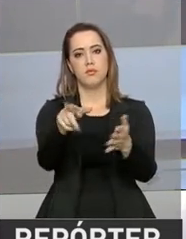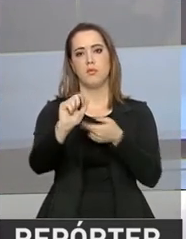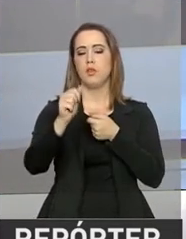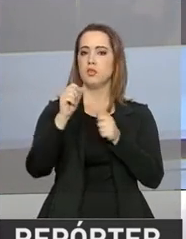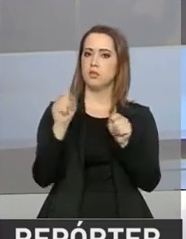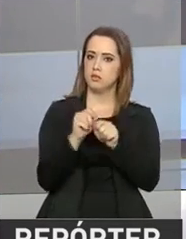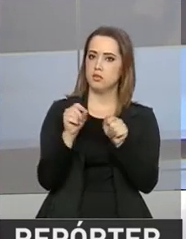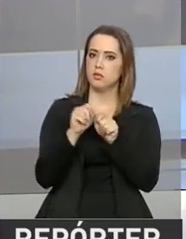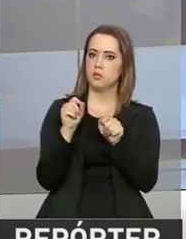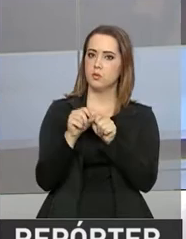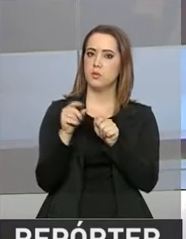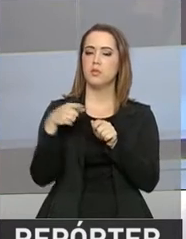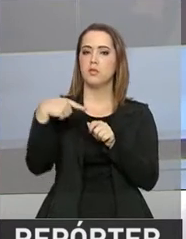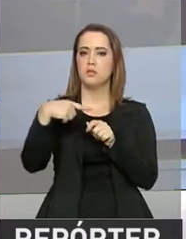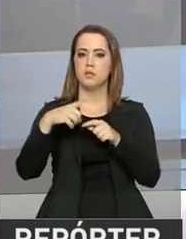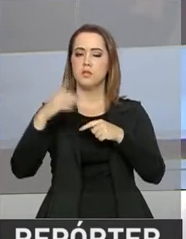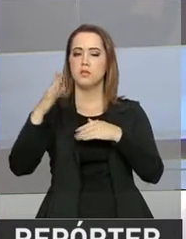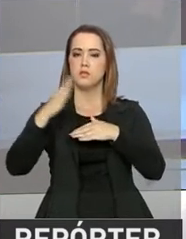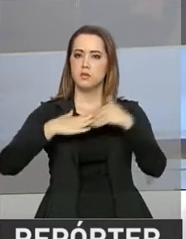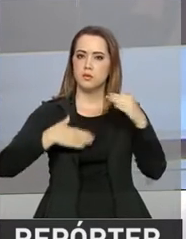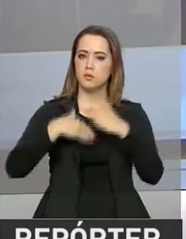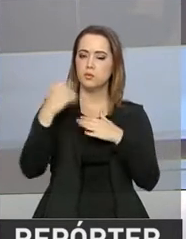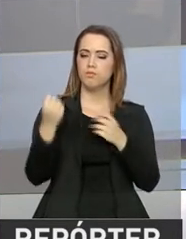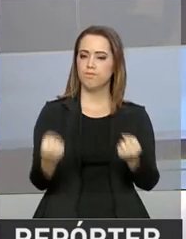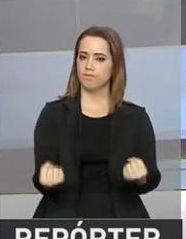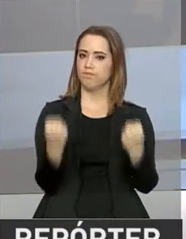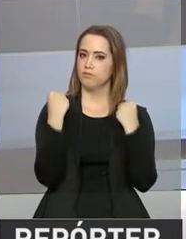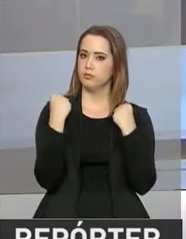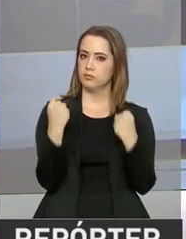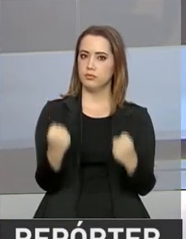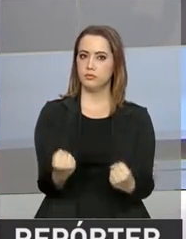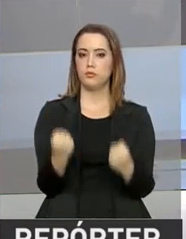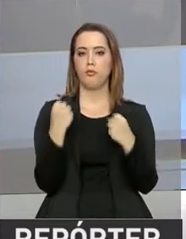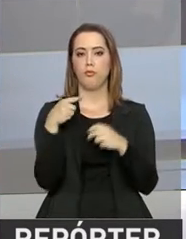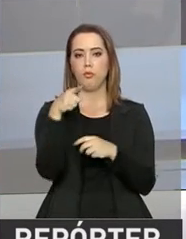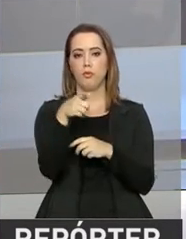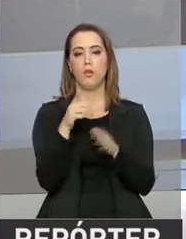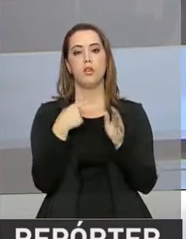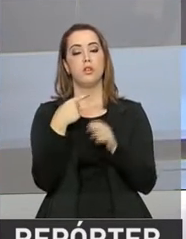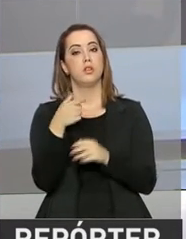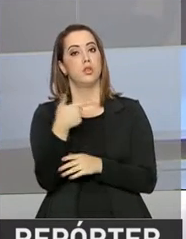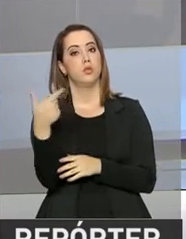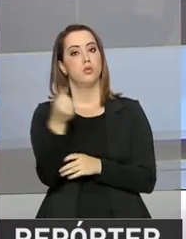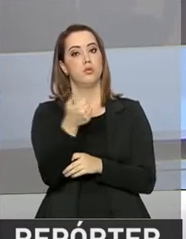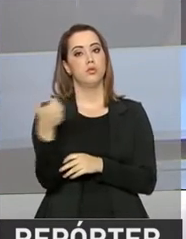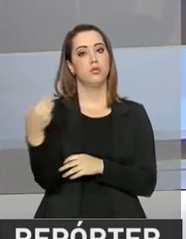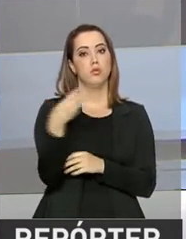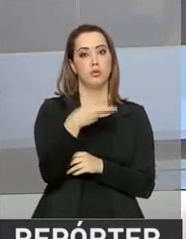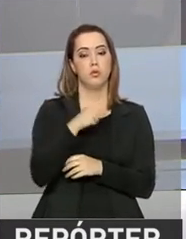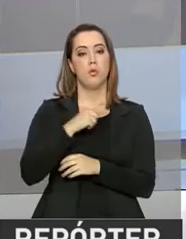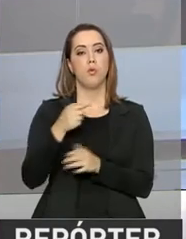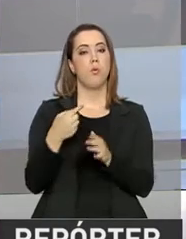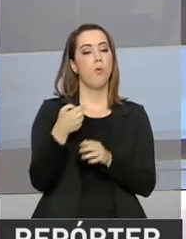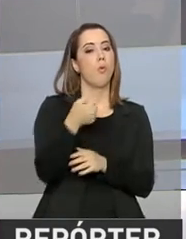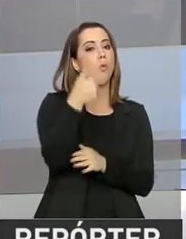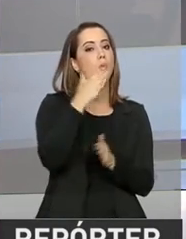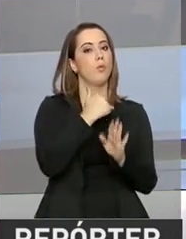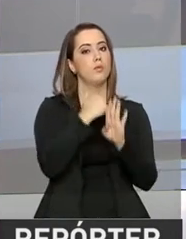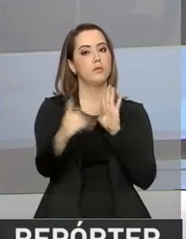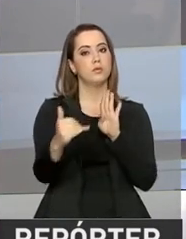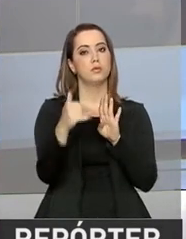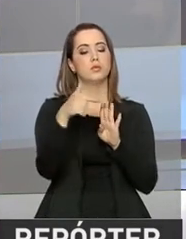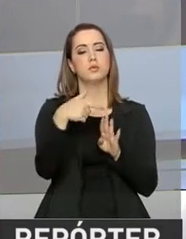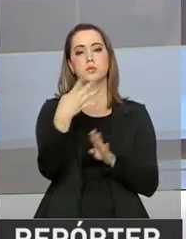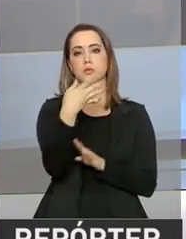exercícios físicos. O diagnóstico do esporte revela que em 2013, quase metade da população entre